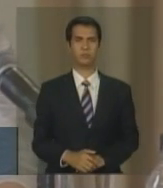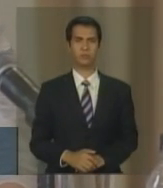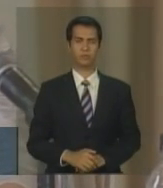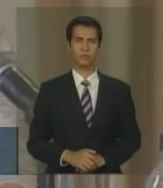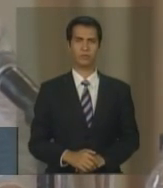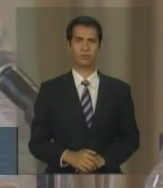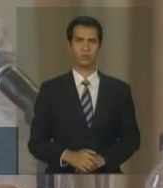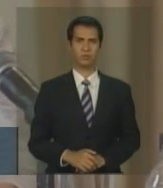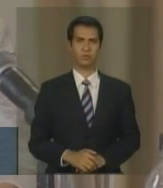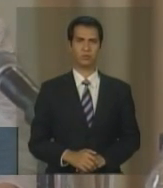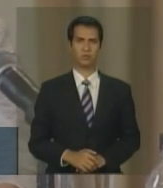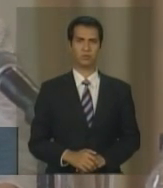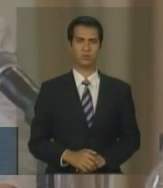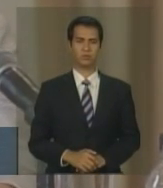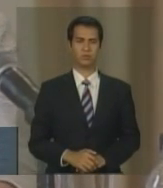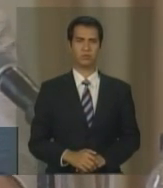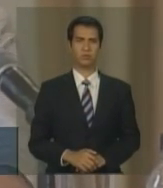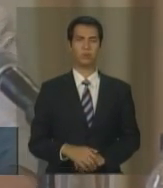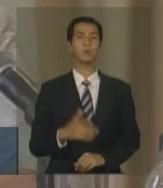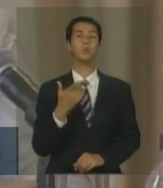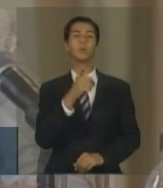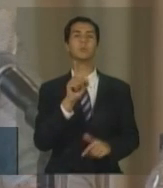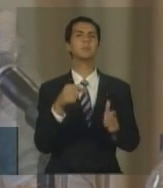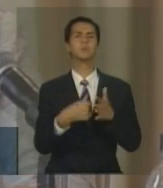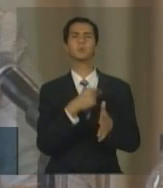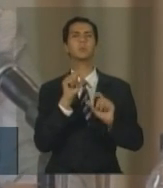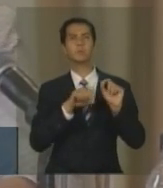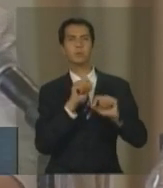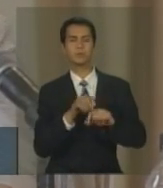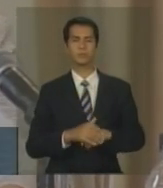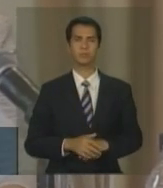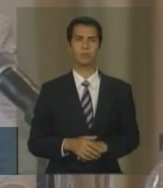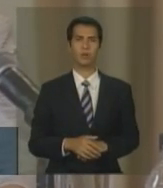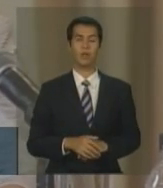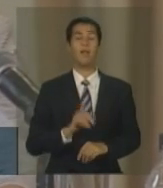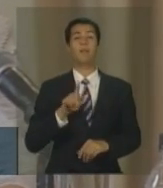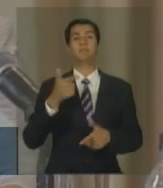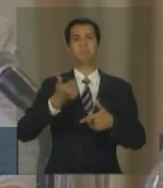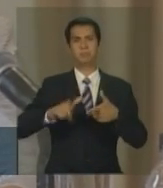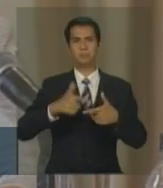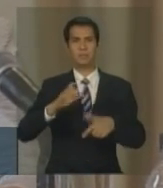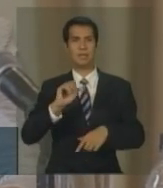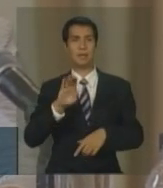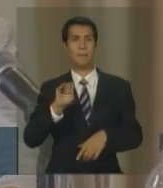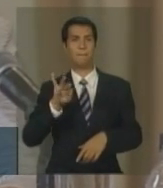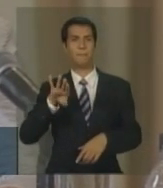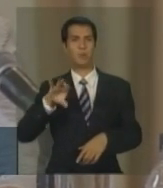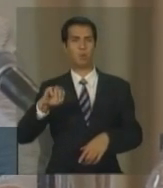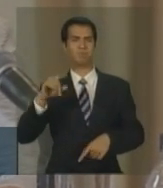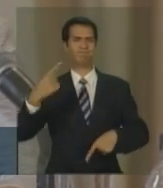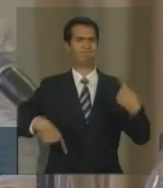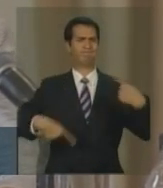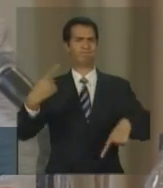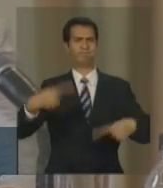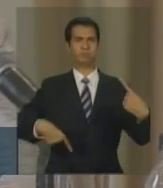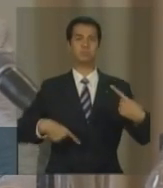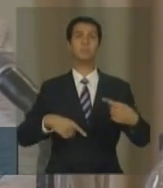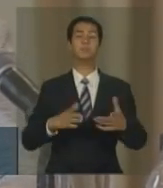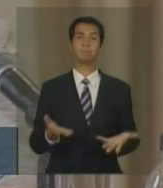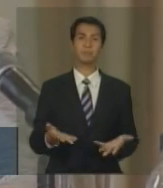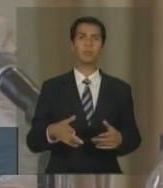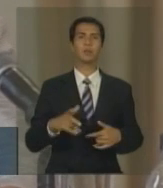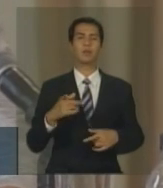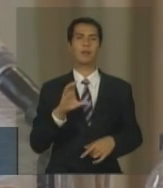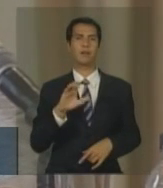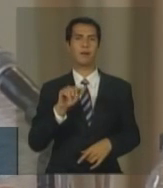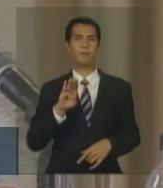A outra pergunta, você me guerra desculpa. Cambial. A guerra cambial. O Brasil está sendo afetado por ela. Olha, a guerra cambial, ela se deu